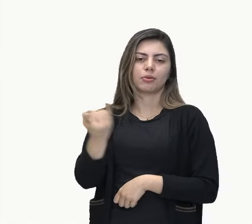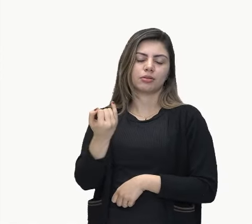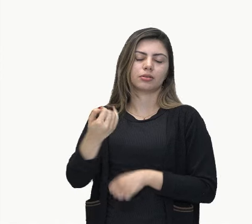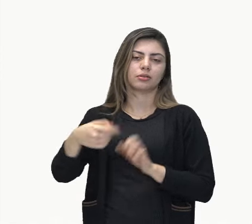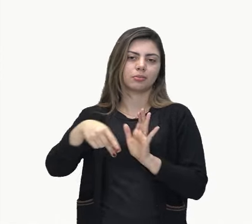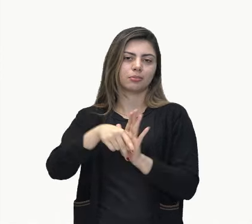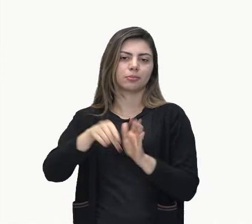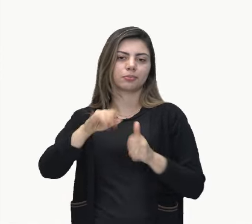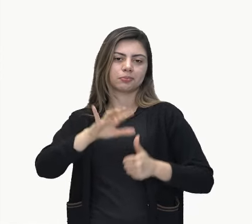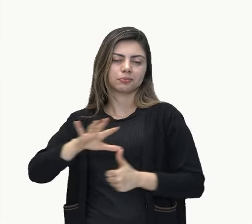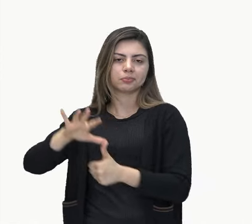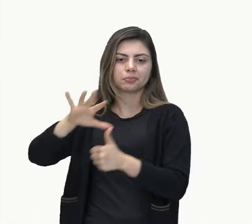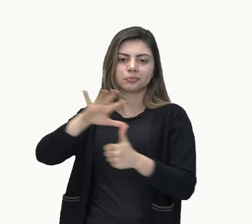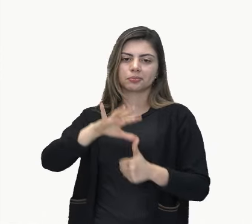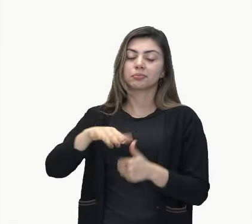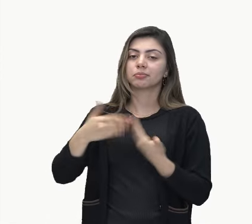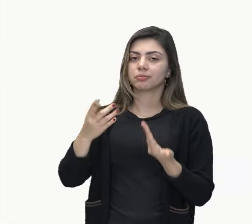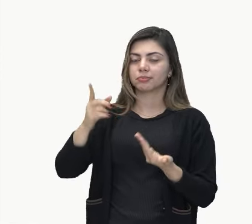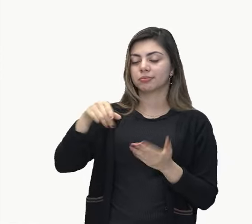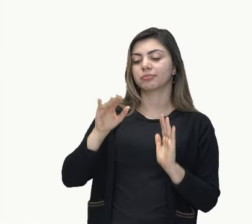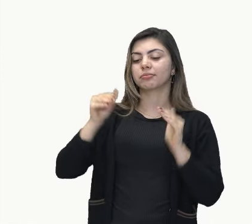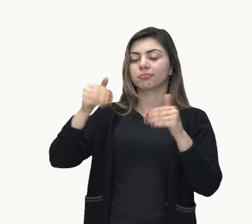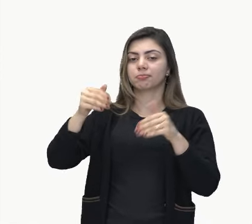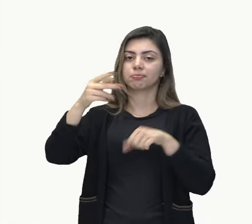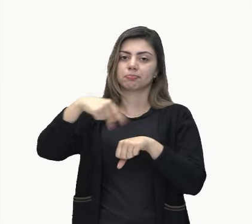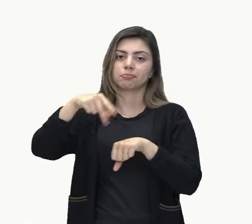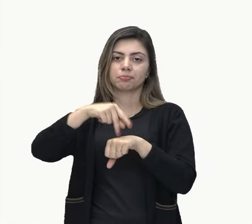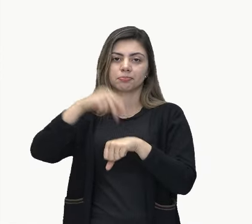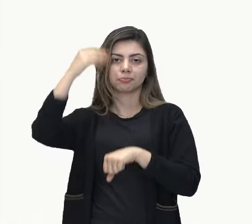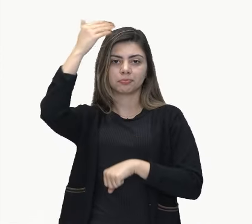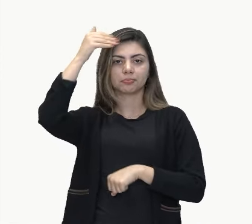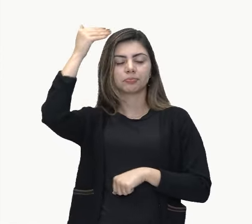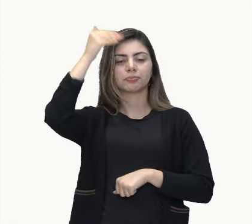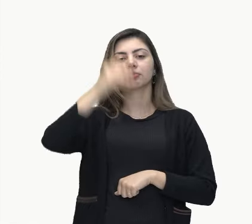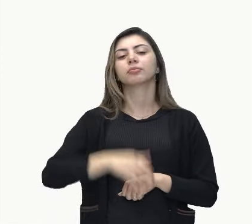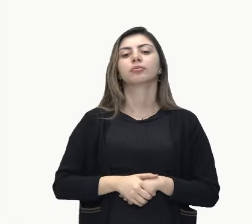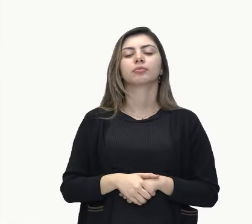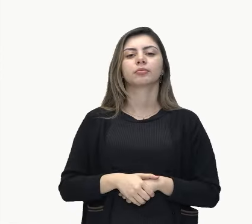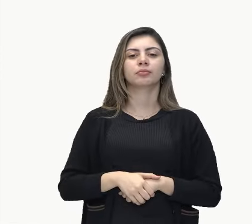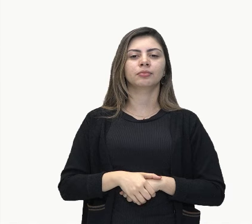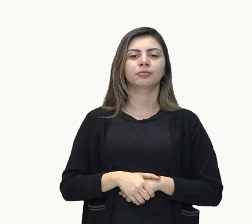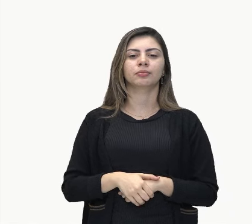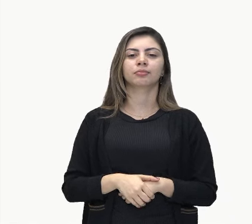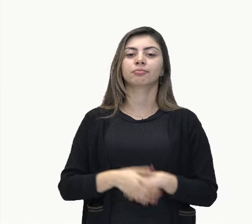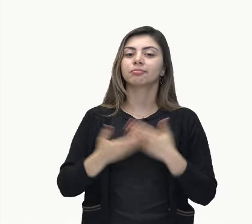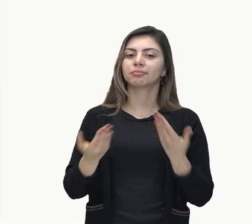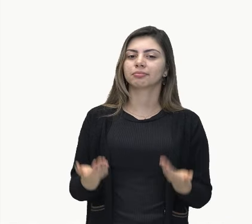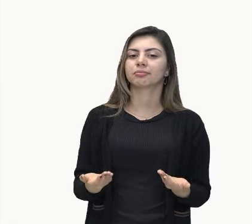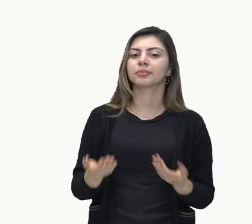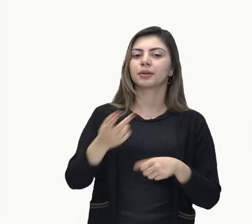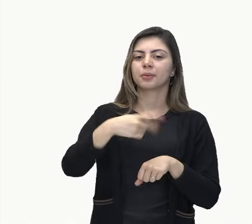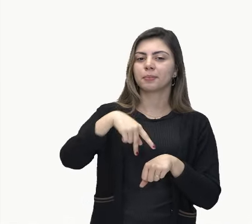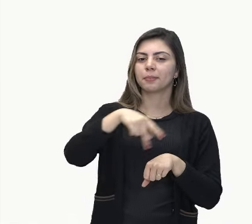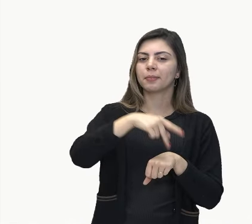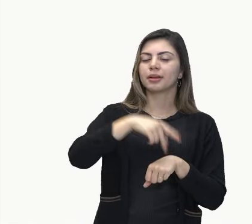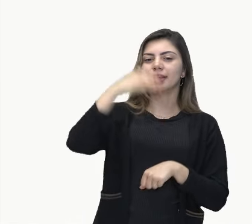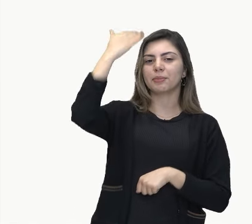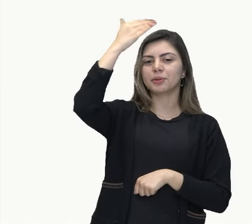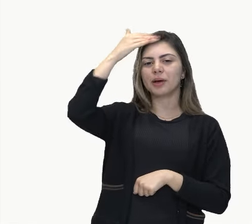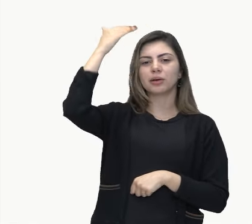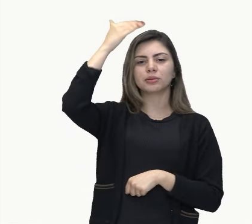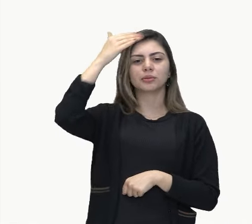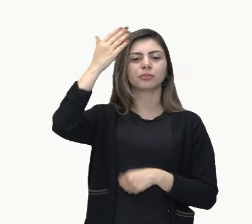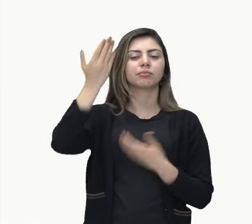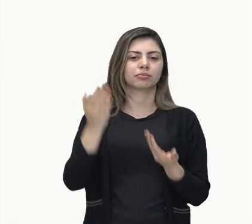continente americano, no caso o México, tá, gente? Agora, o México, né, em relação às